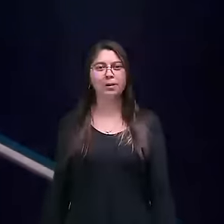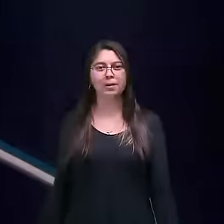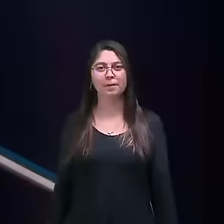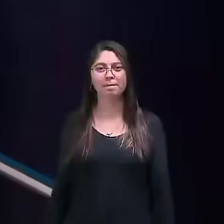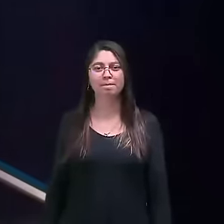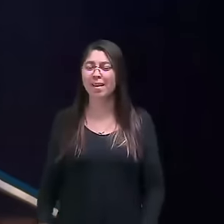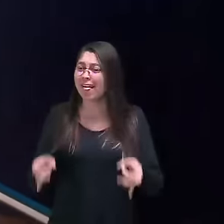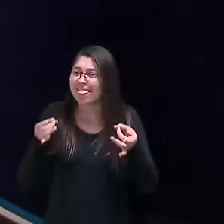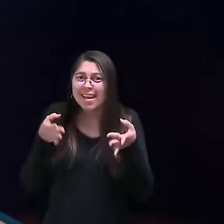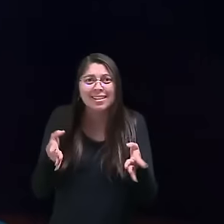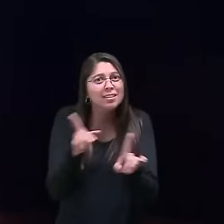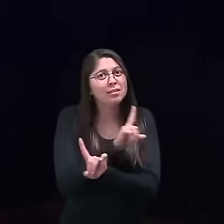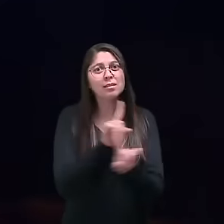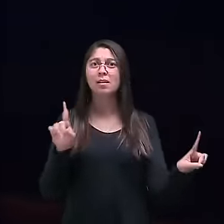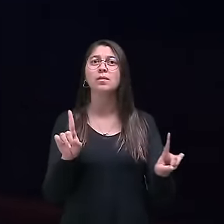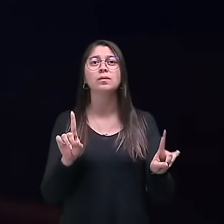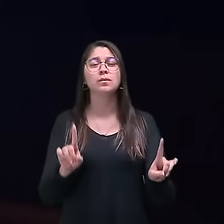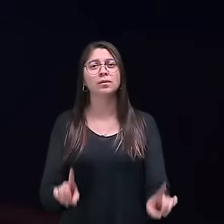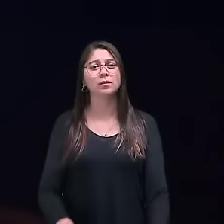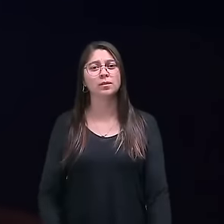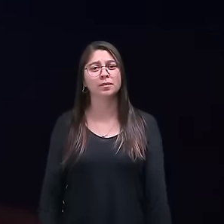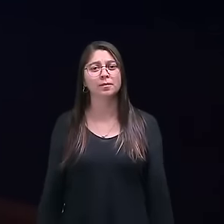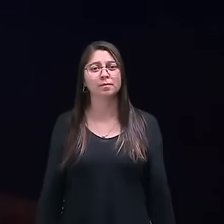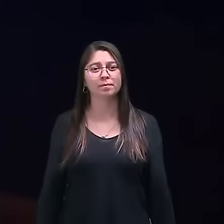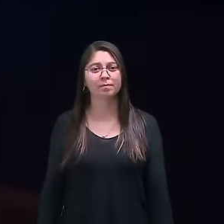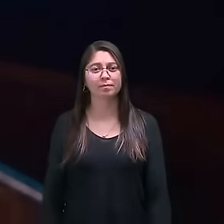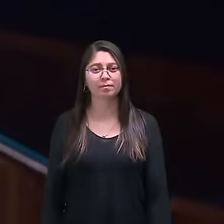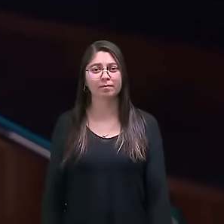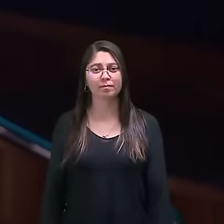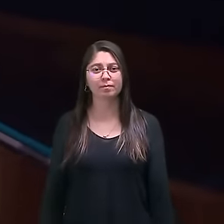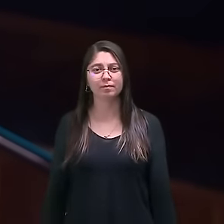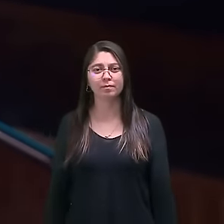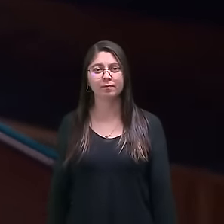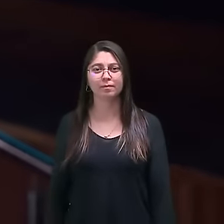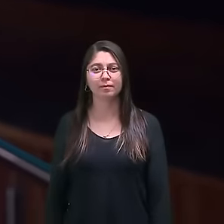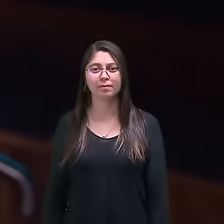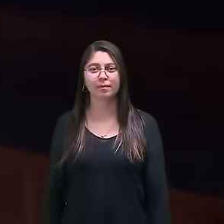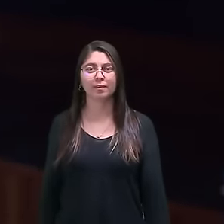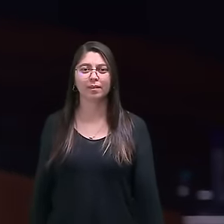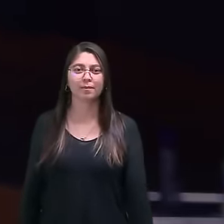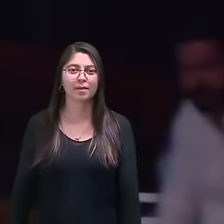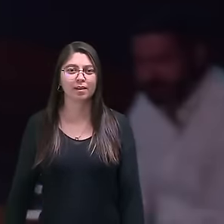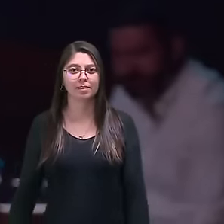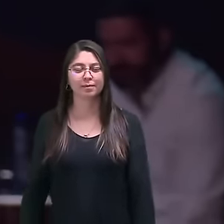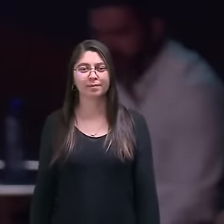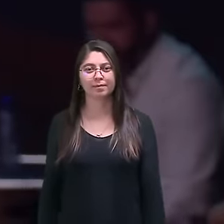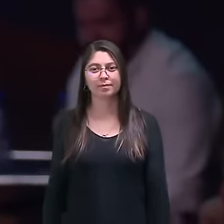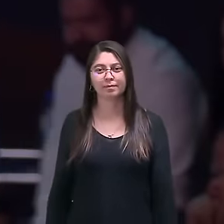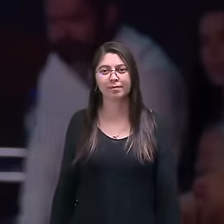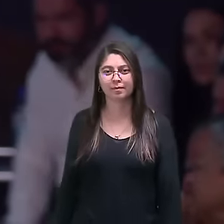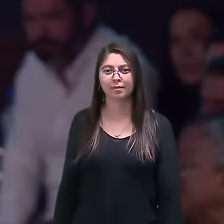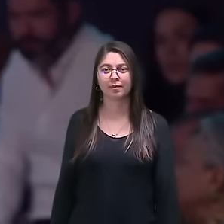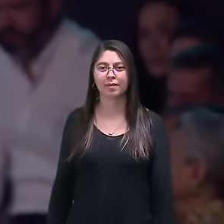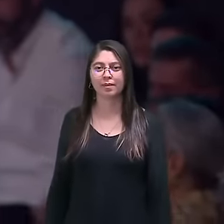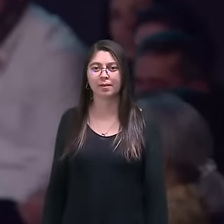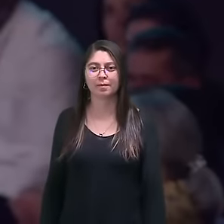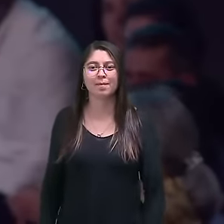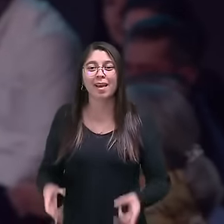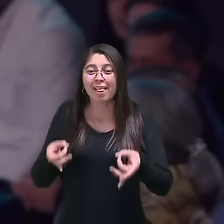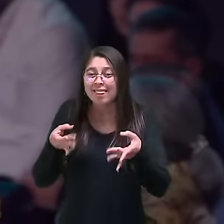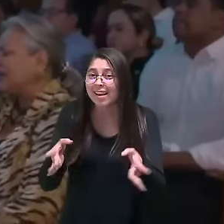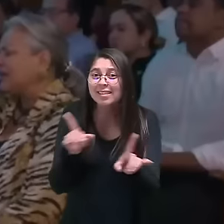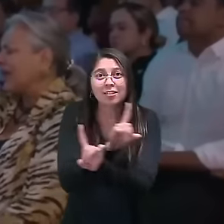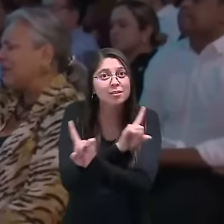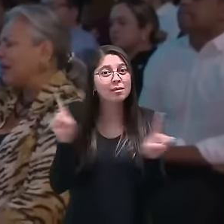Não desista. No não